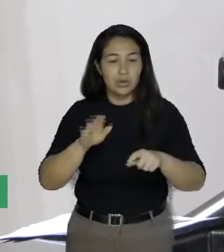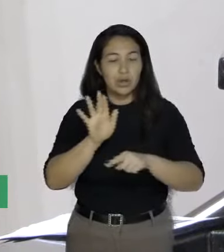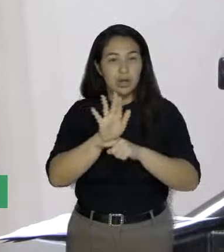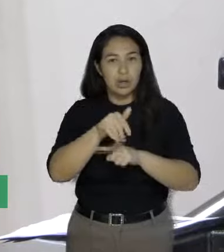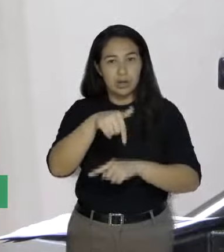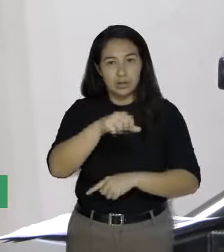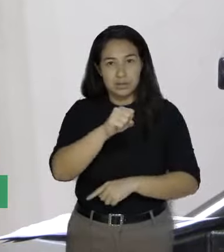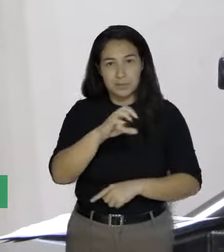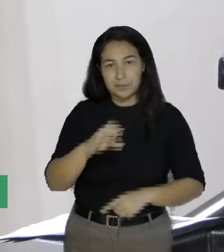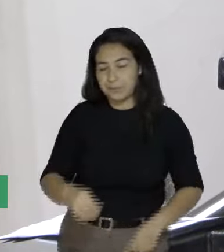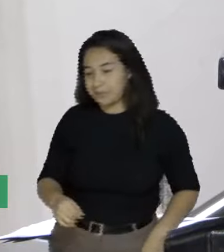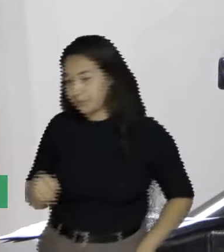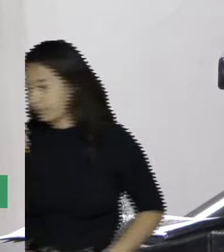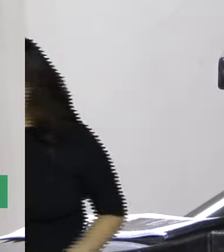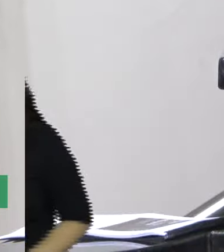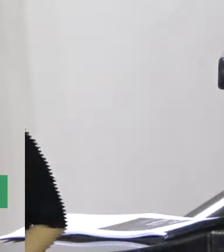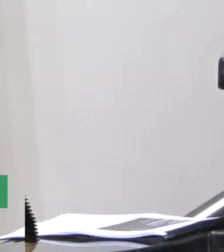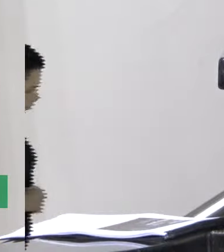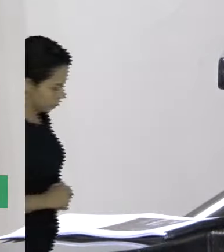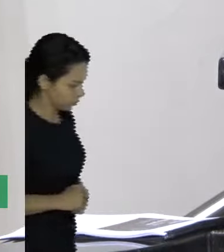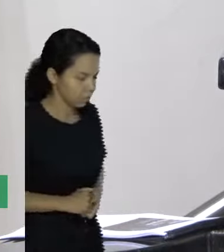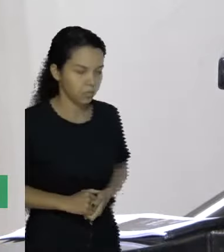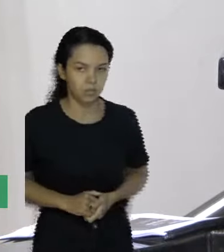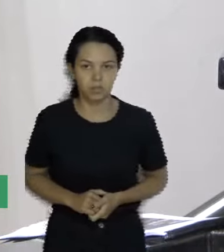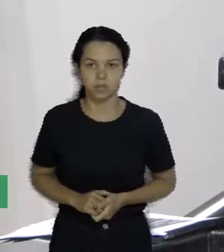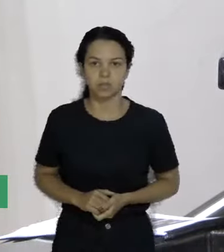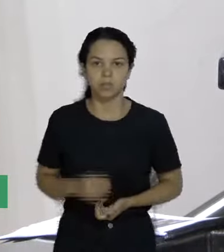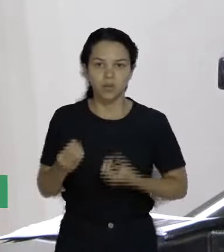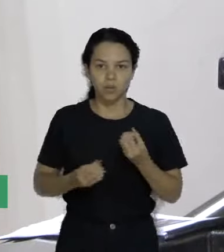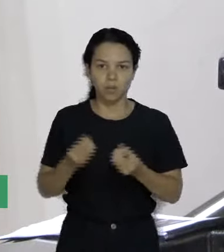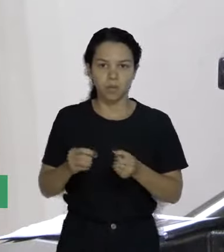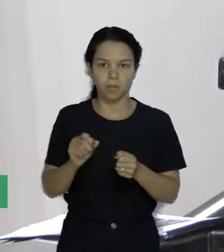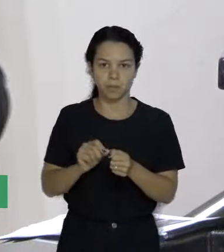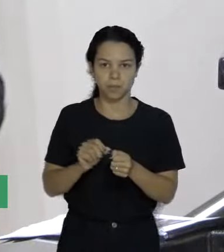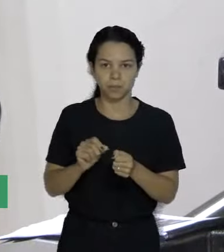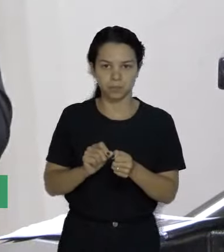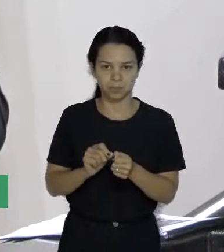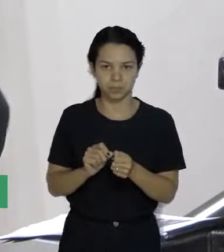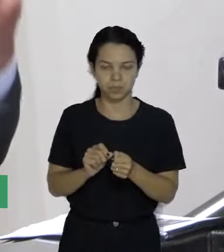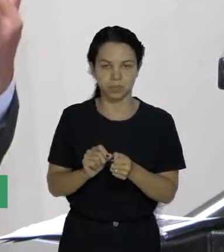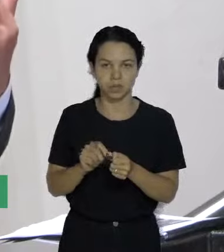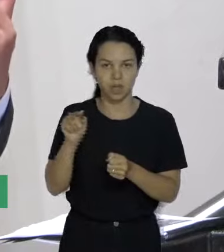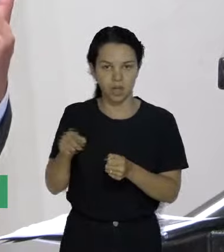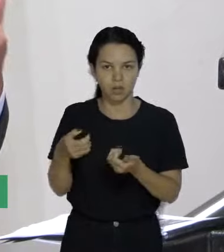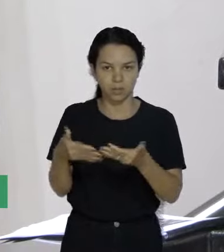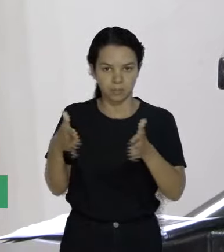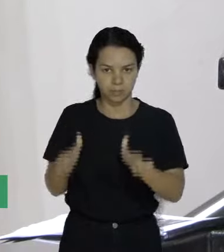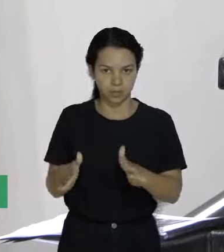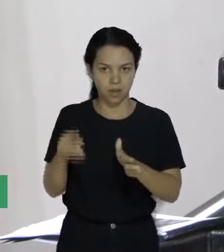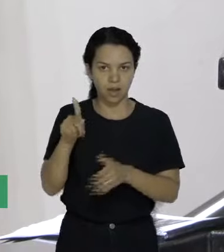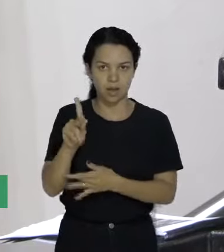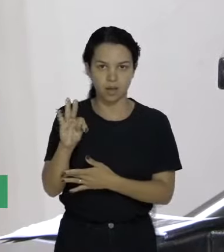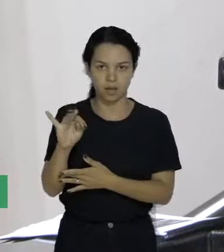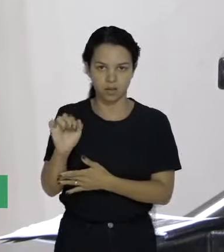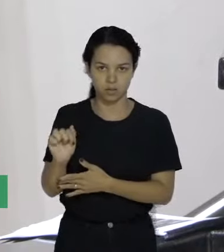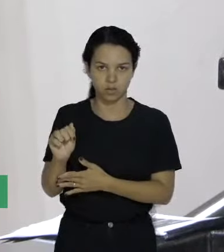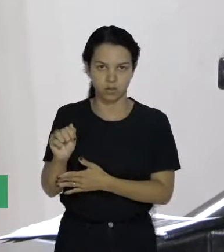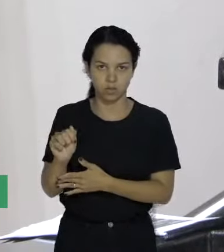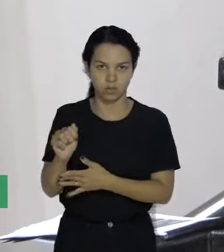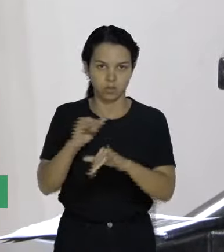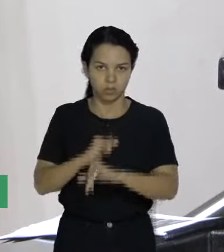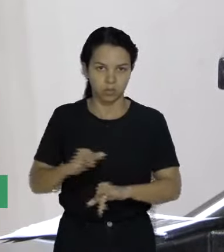e lançamos quatro desafios como é que vai funcionar essa inovação aberta a Cátia vai publicar um edital aberto